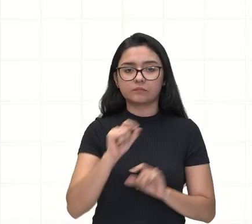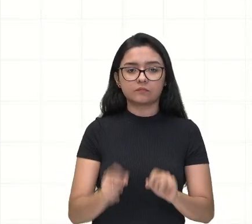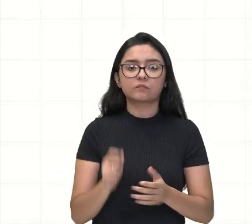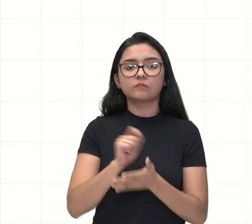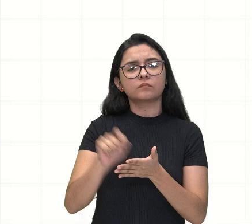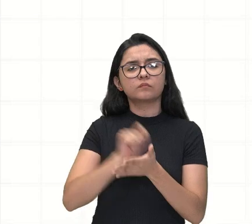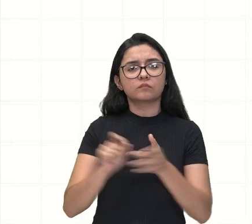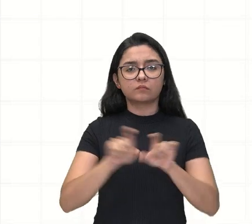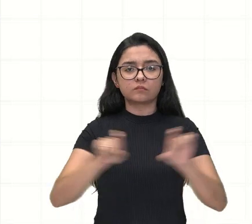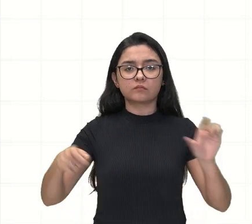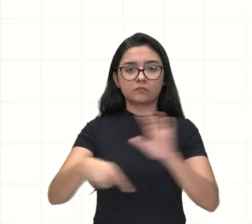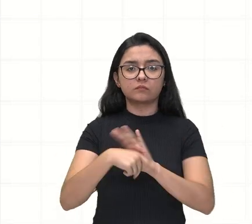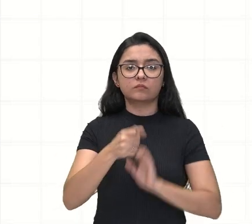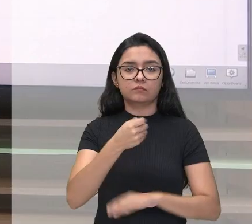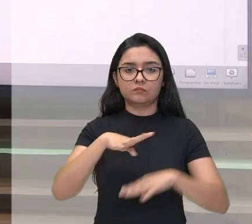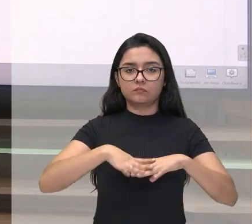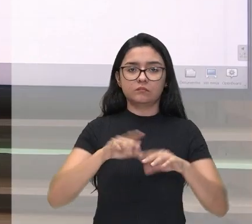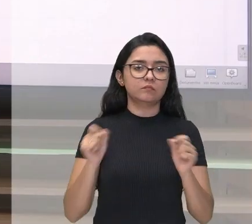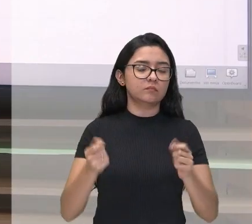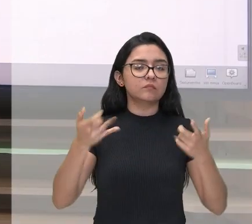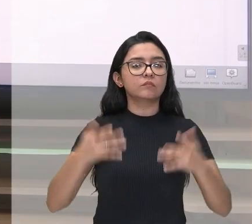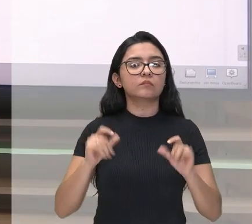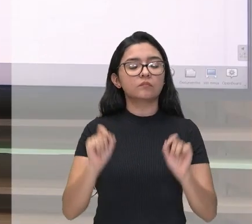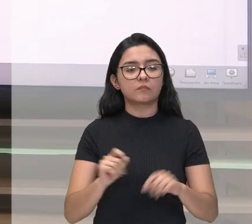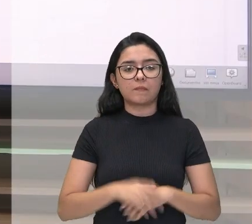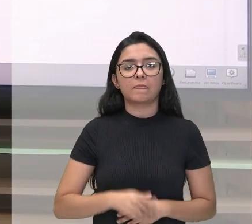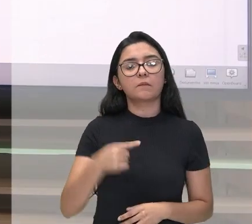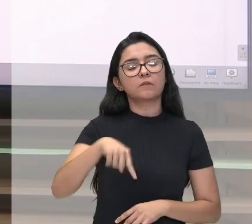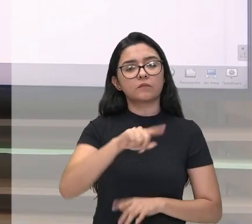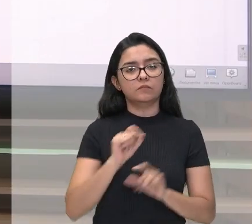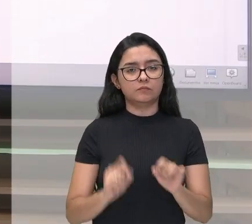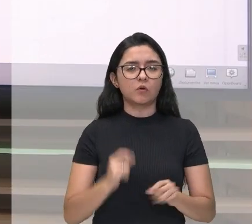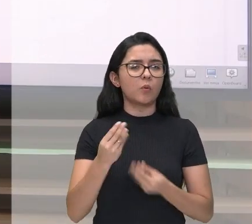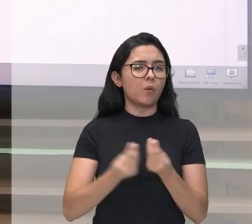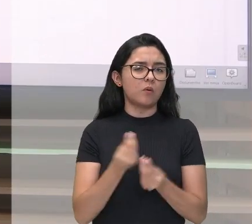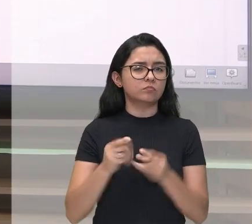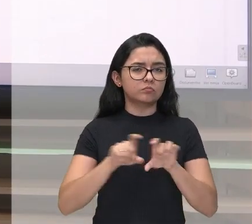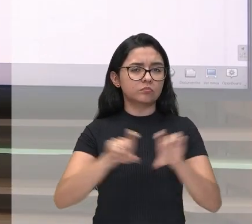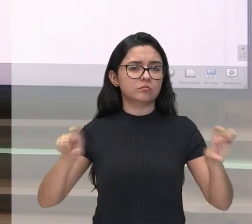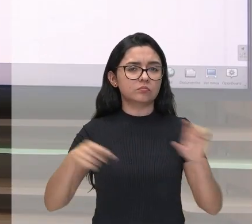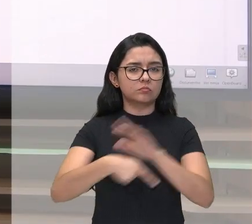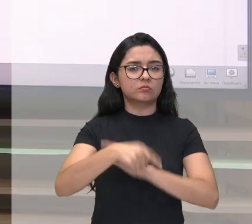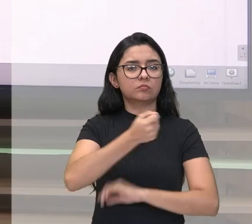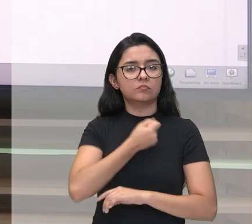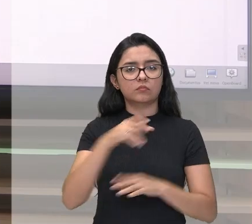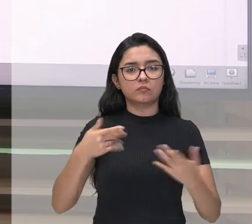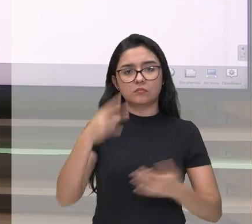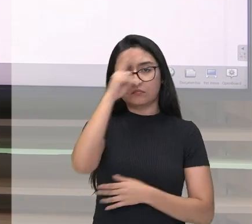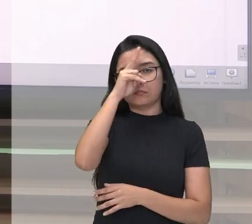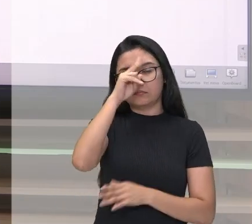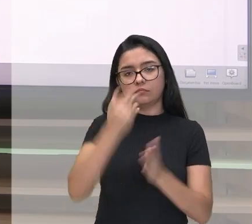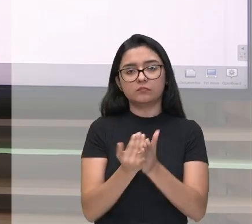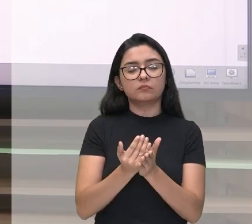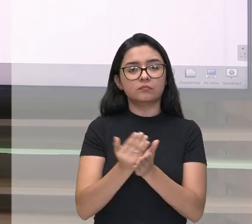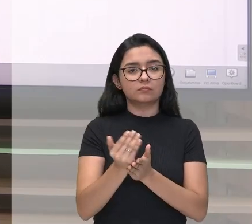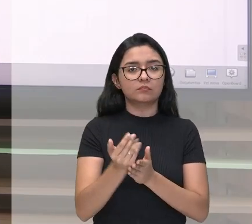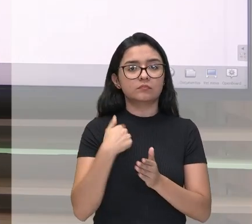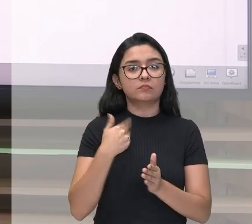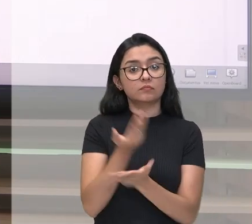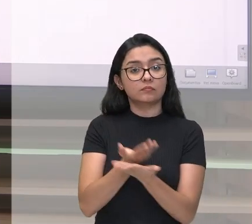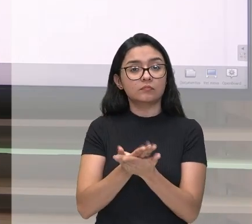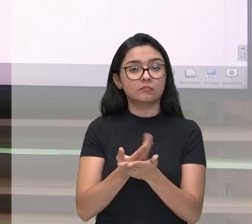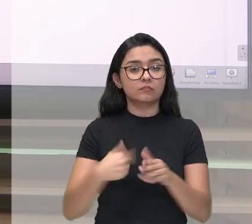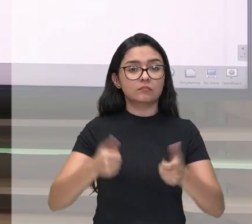escreva a expressão matemática, ele falou para você outras palavras assim, ó, qual é a fórmula mágica? Lembra do que eu sei do início da aula? Qual é a fórmula mágica